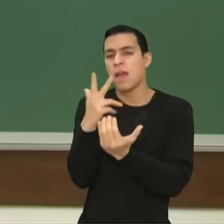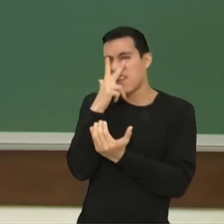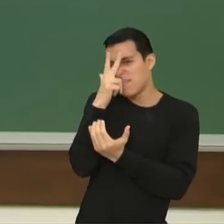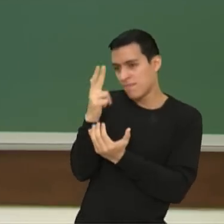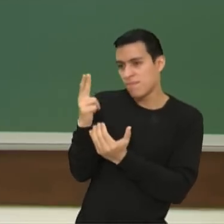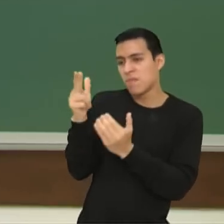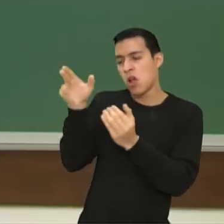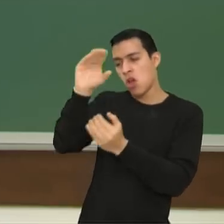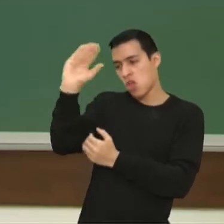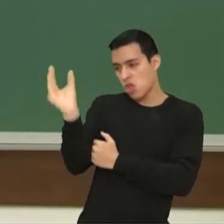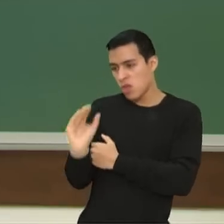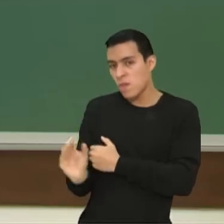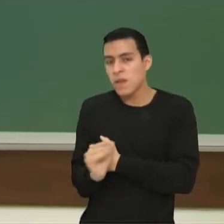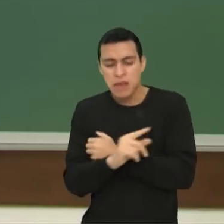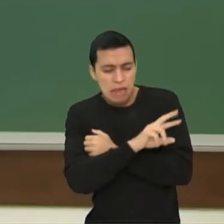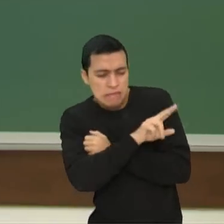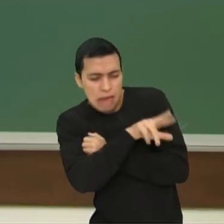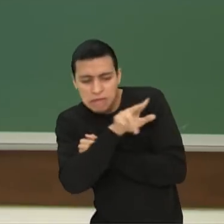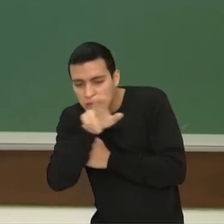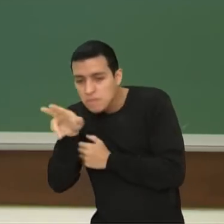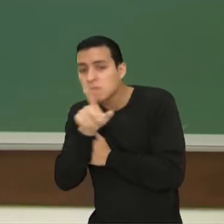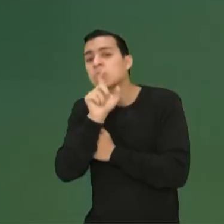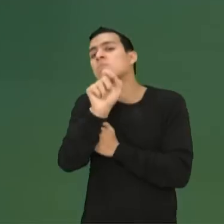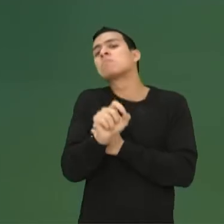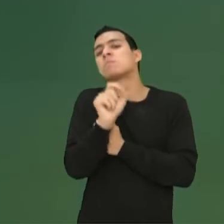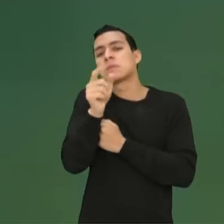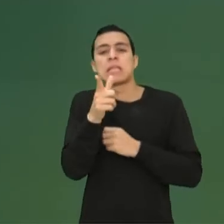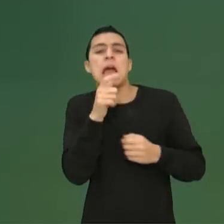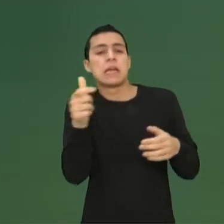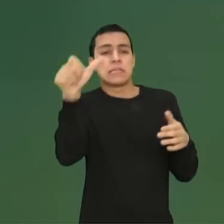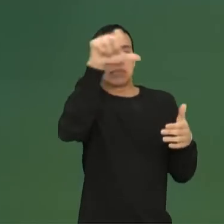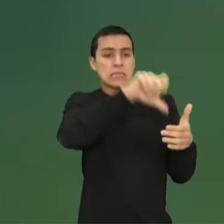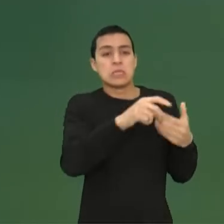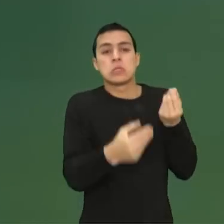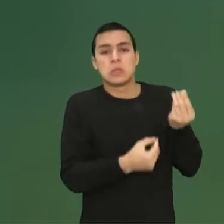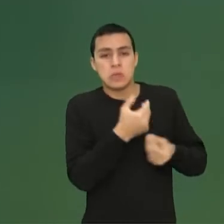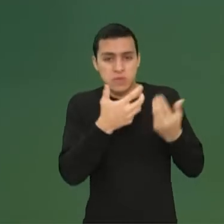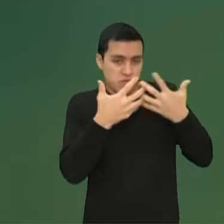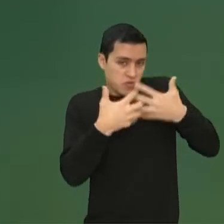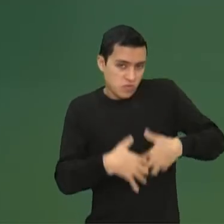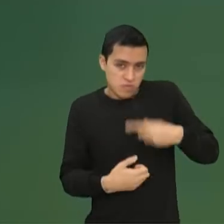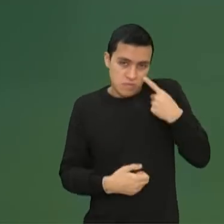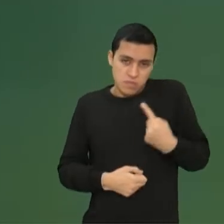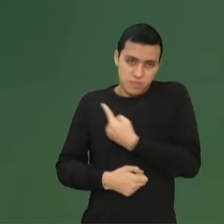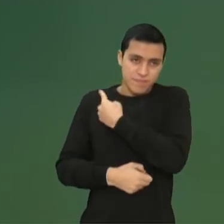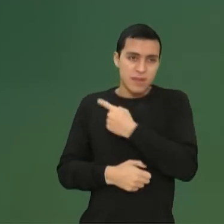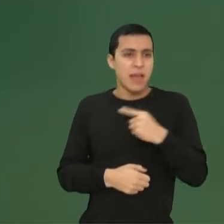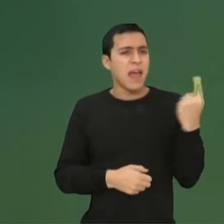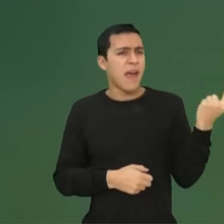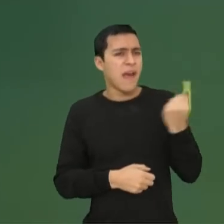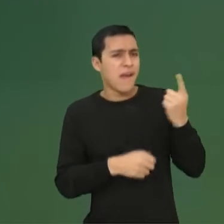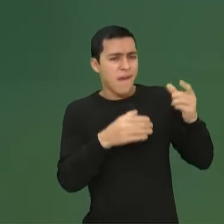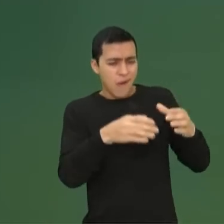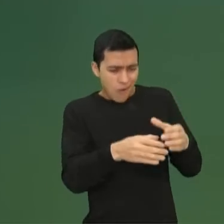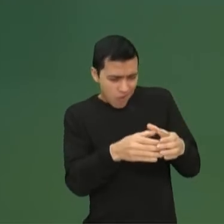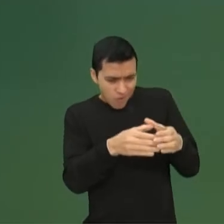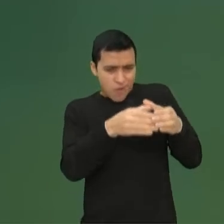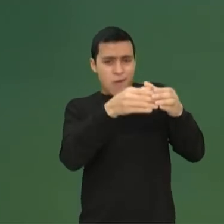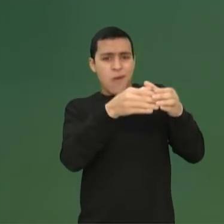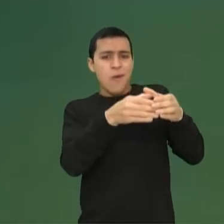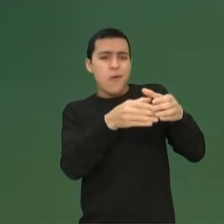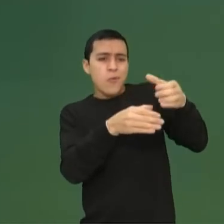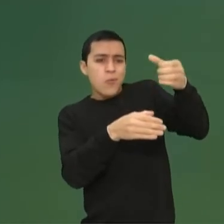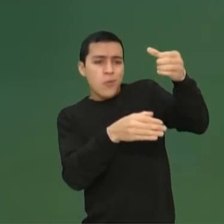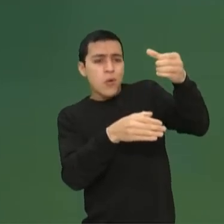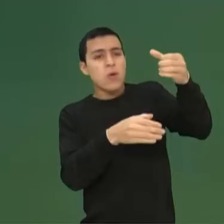toda contorcida, formatos diferentes. Vamos pôr líquido dentro? Observe essa imagem. A primeira garrafa,